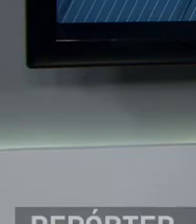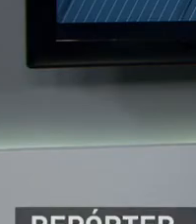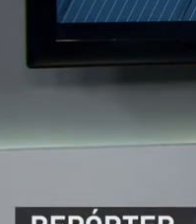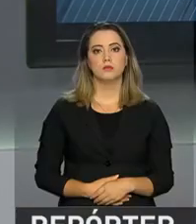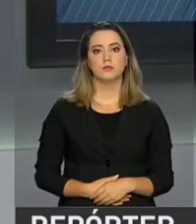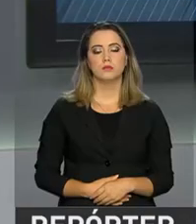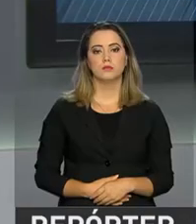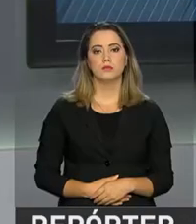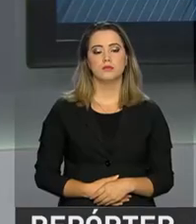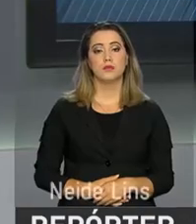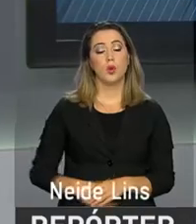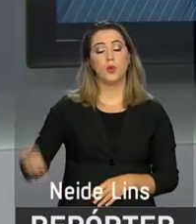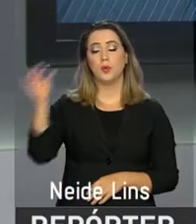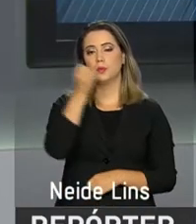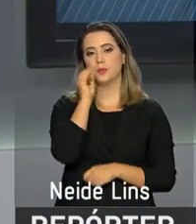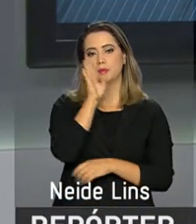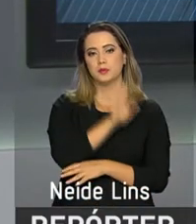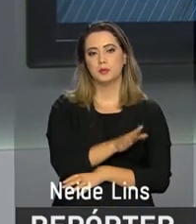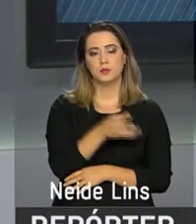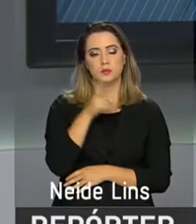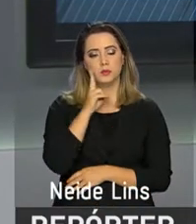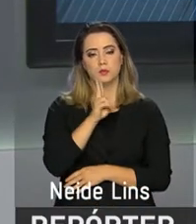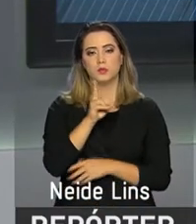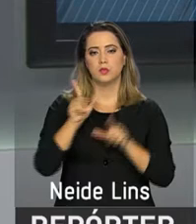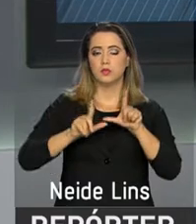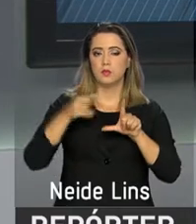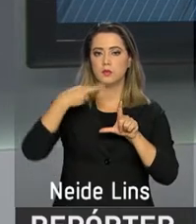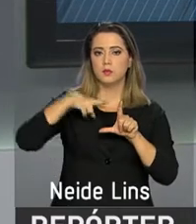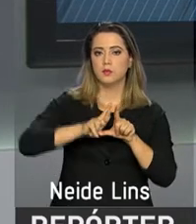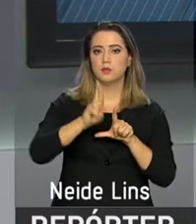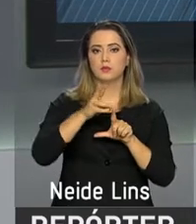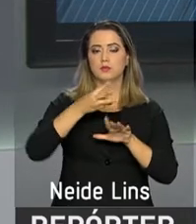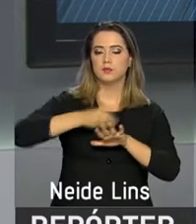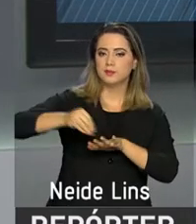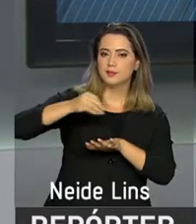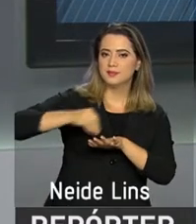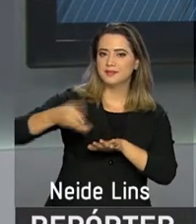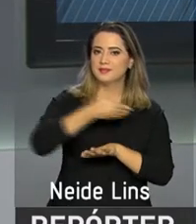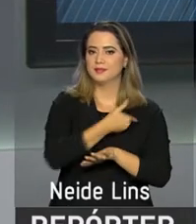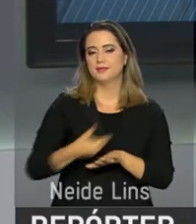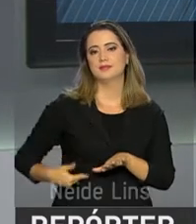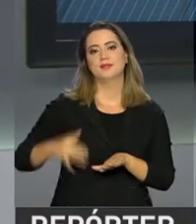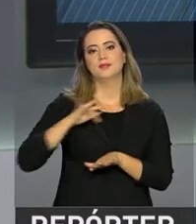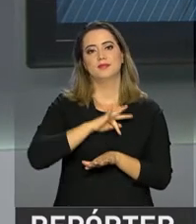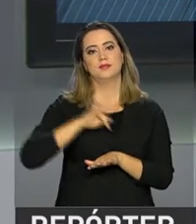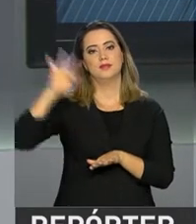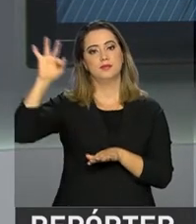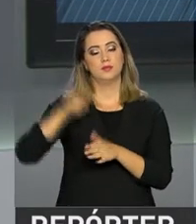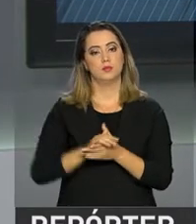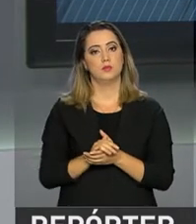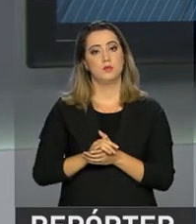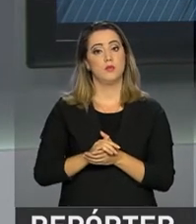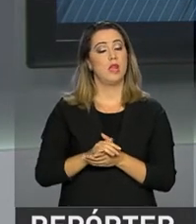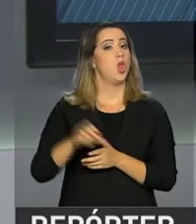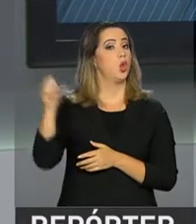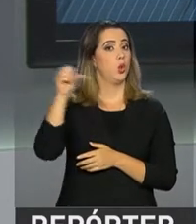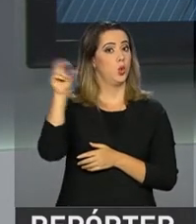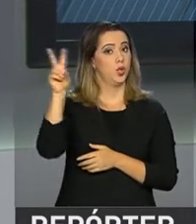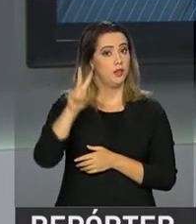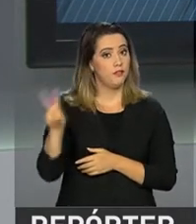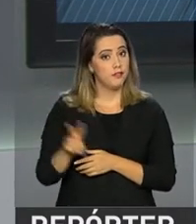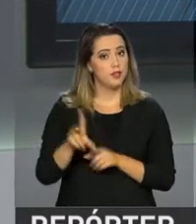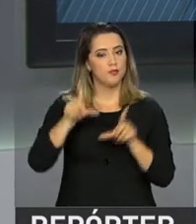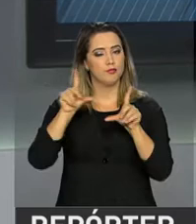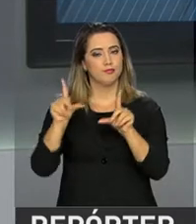olá boa tarde começa agora repórter nbr com as notícias do governo federal cai pelo nono mês seguido